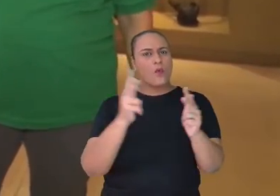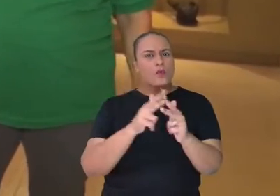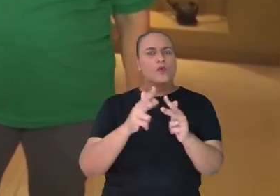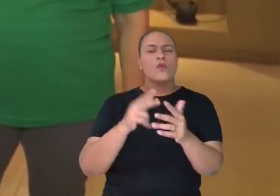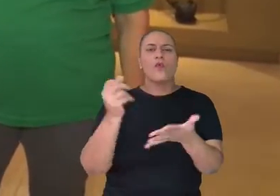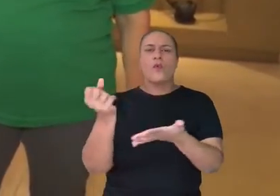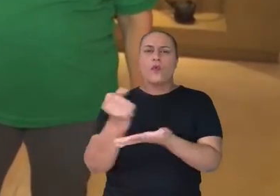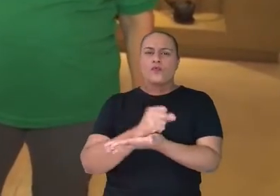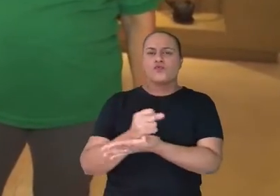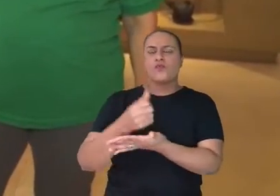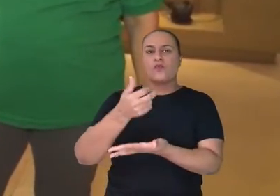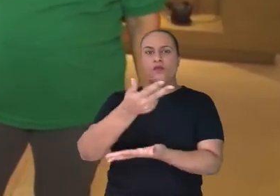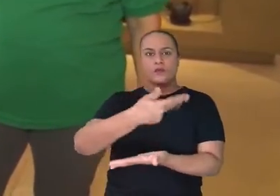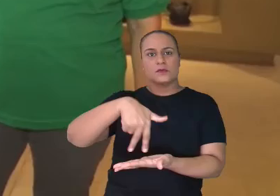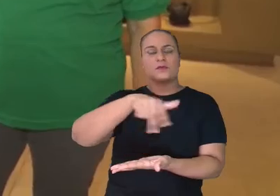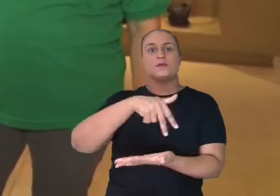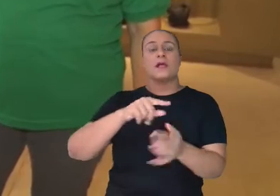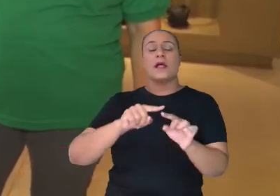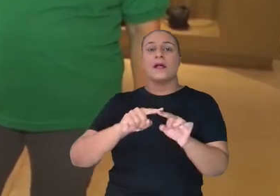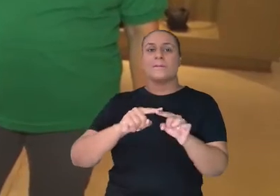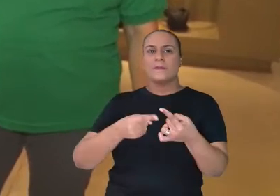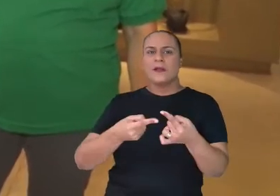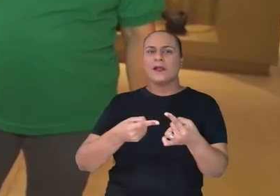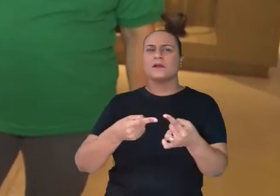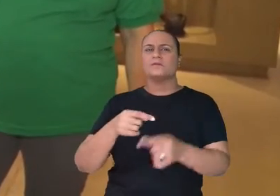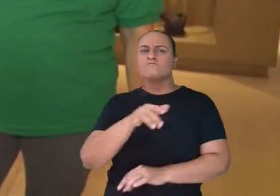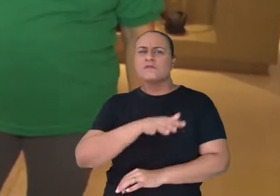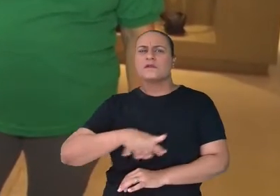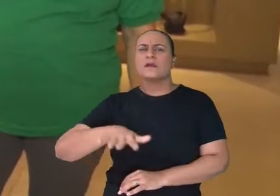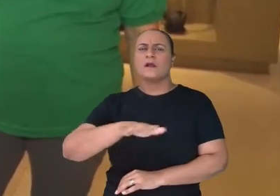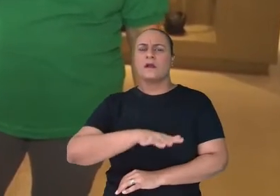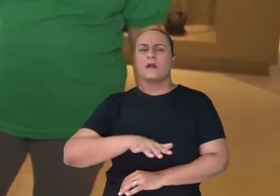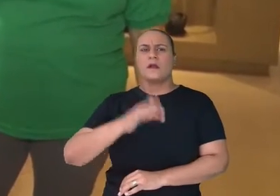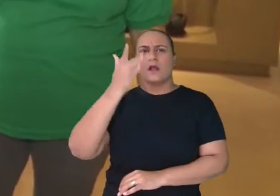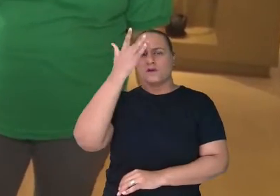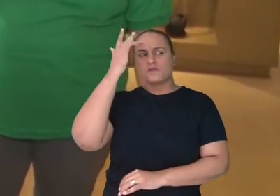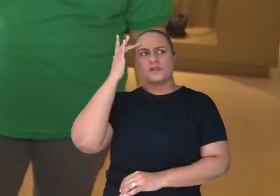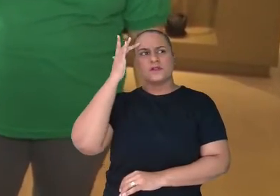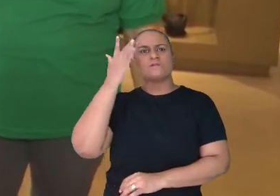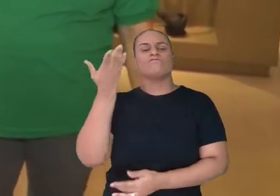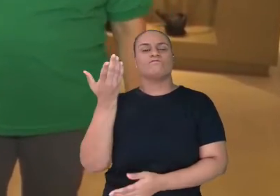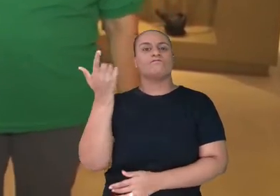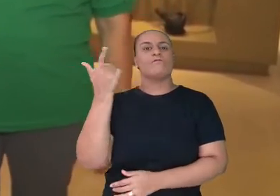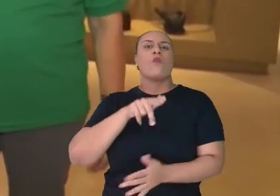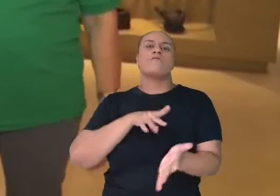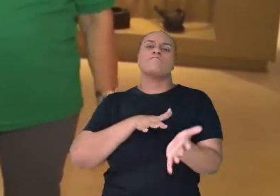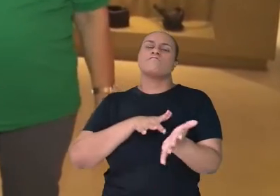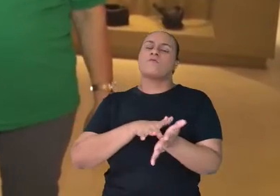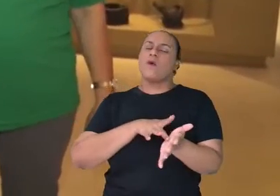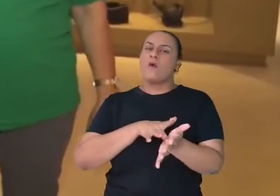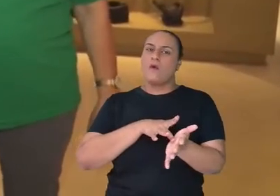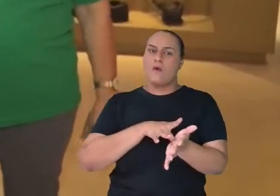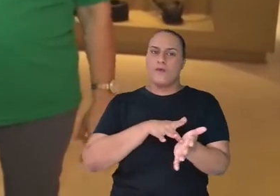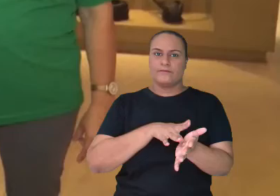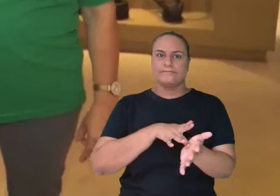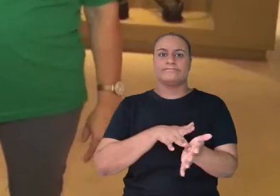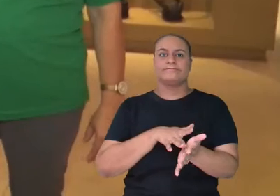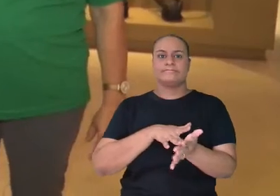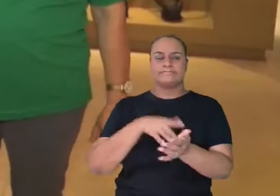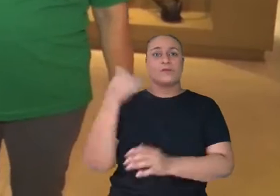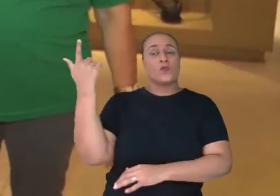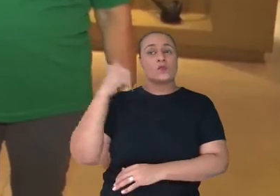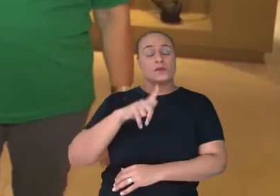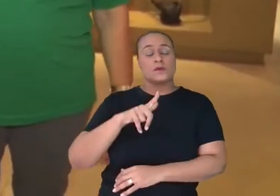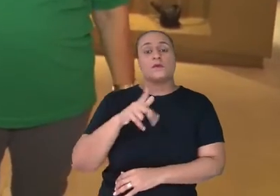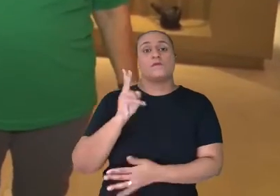ela é uma dança, então nesse meio as pessoas conseguiam disfarçar e conseguiam